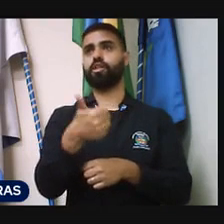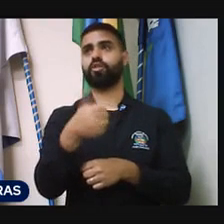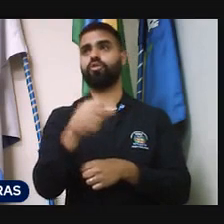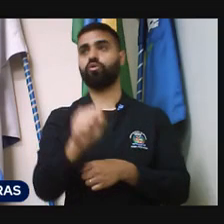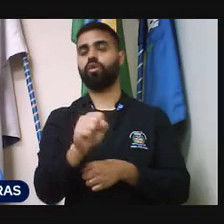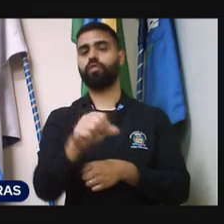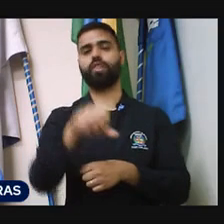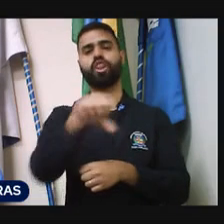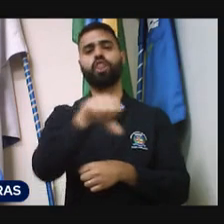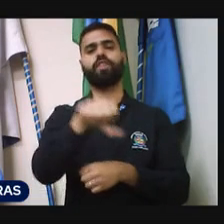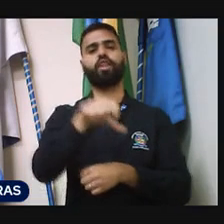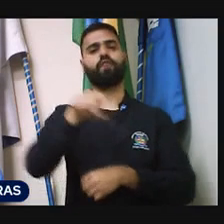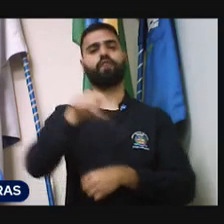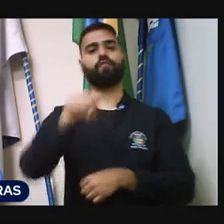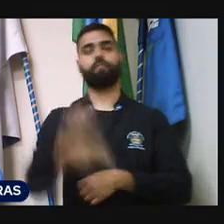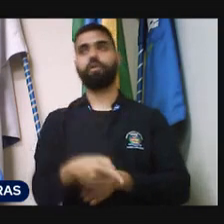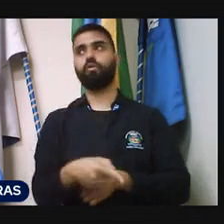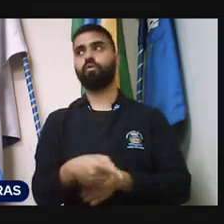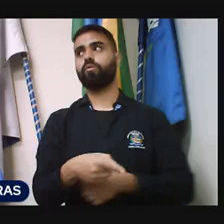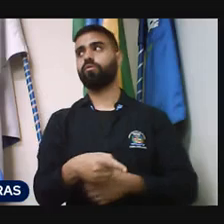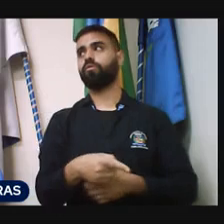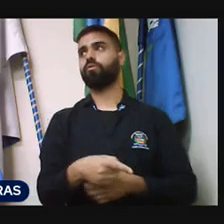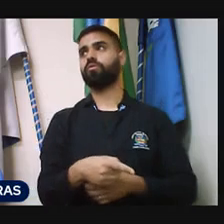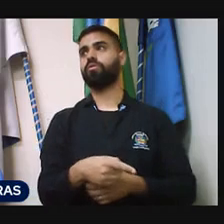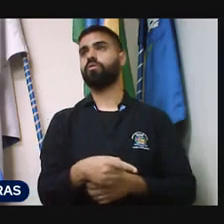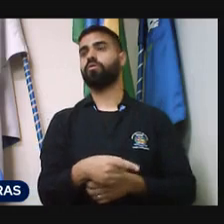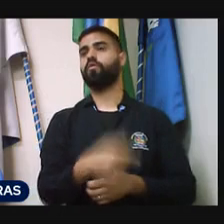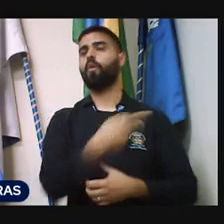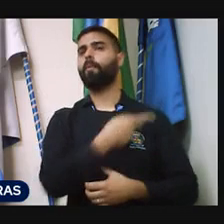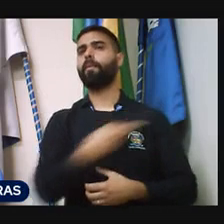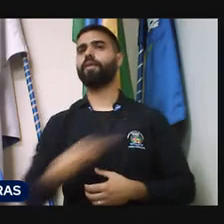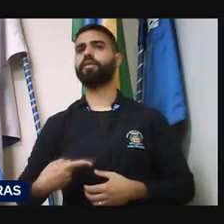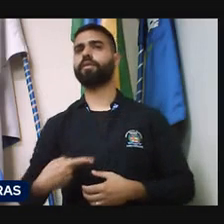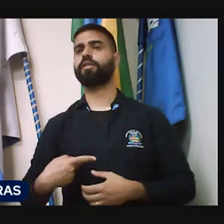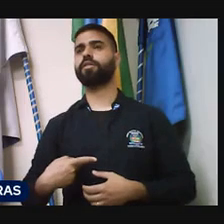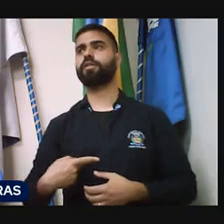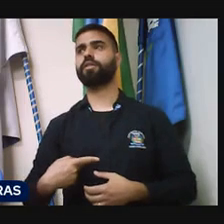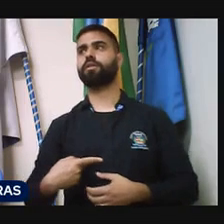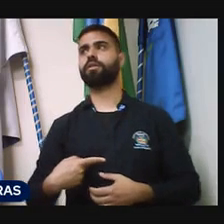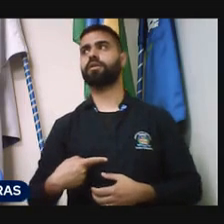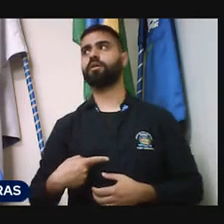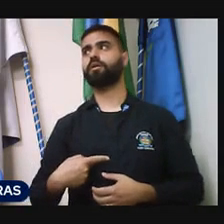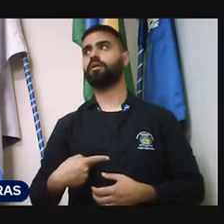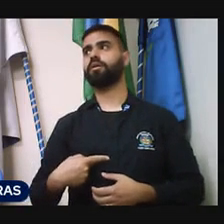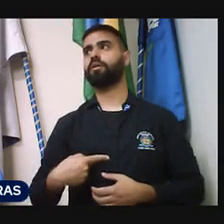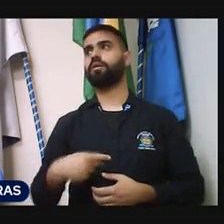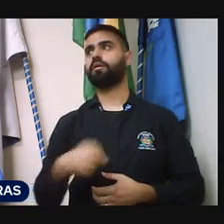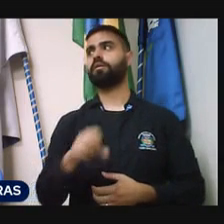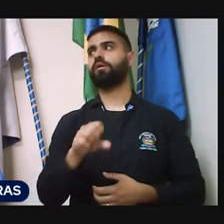199.000 pois na gestão do presidente anterior ao Fábio Antônio